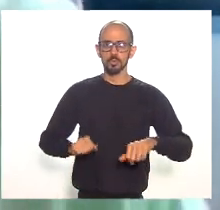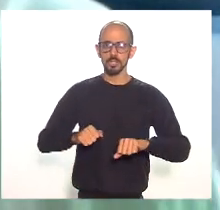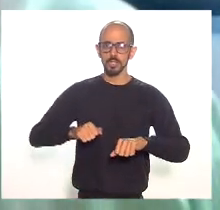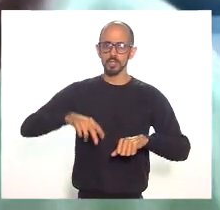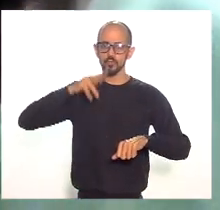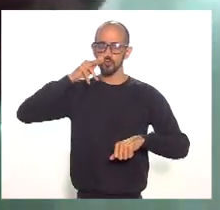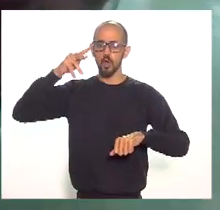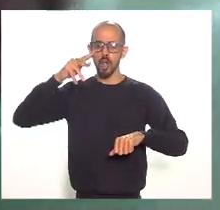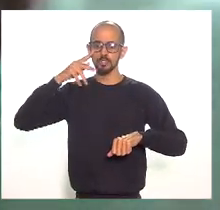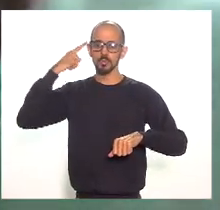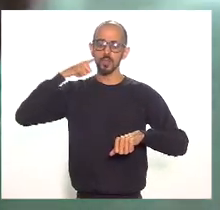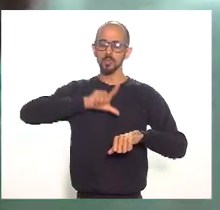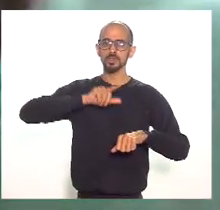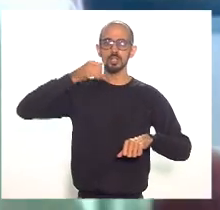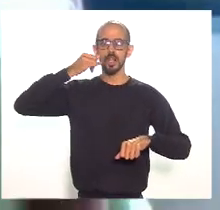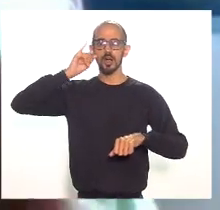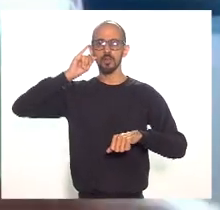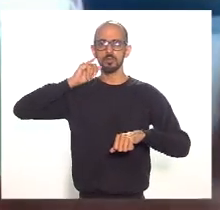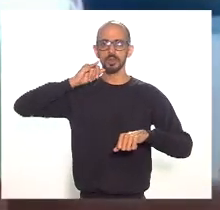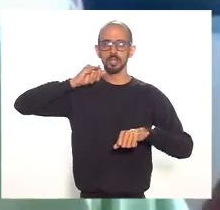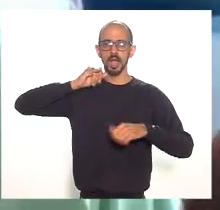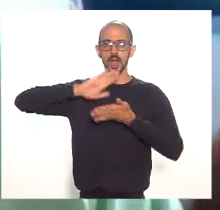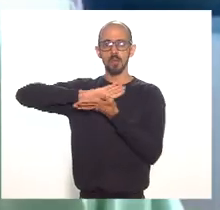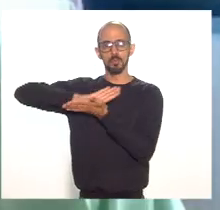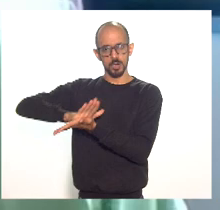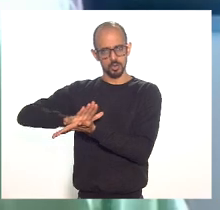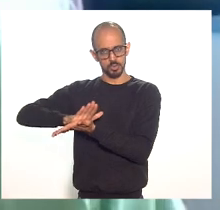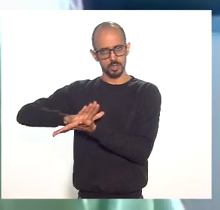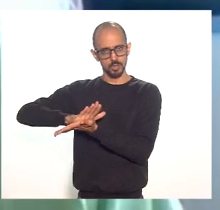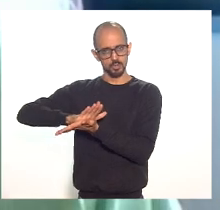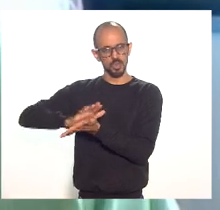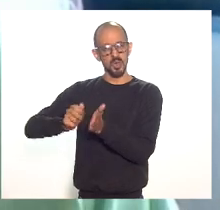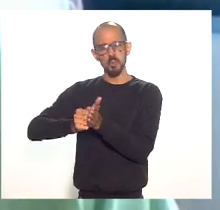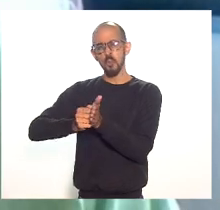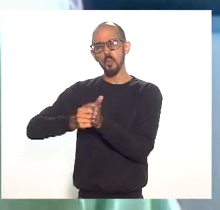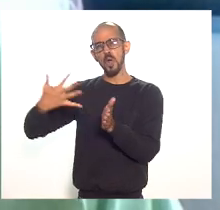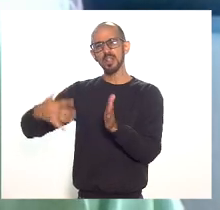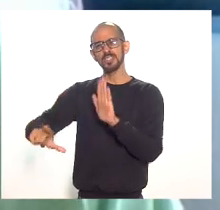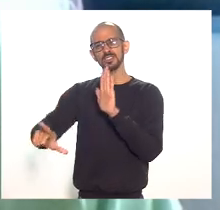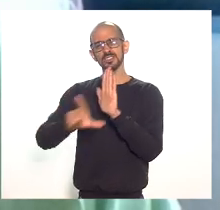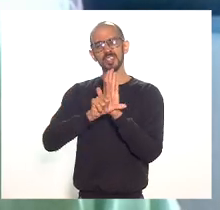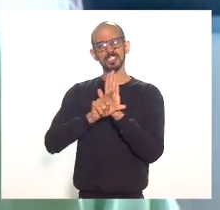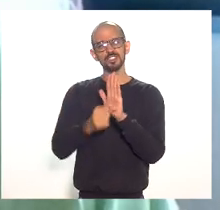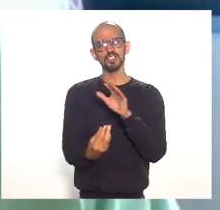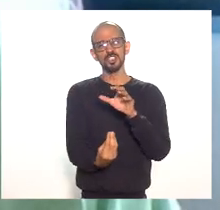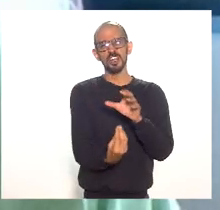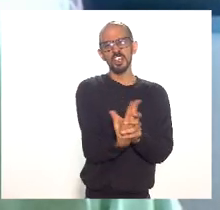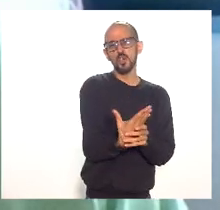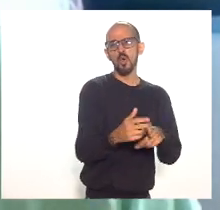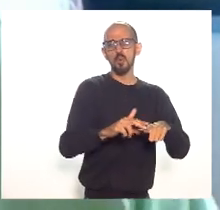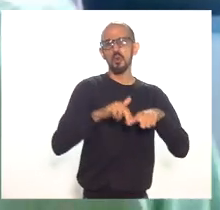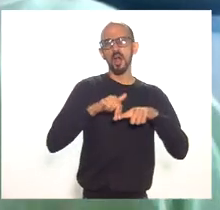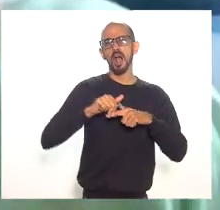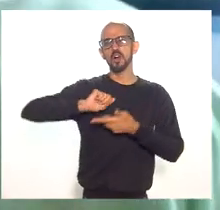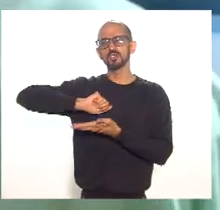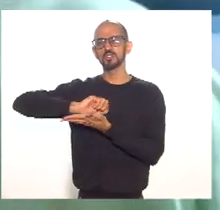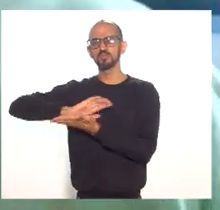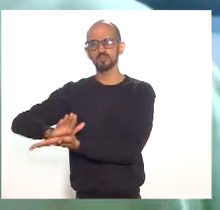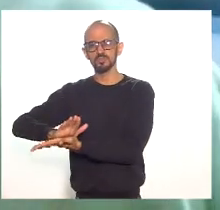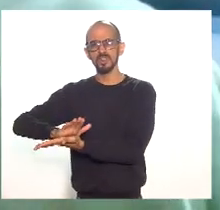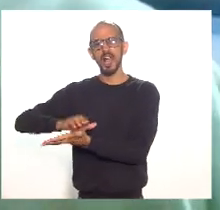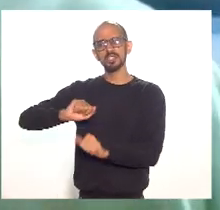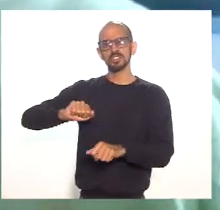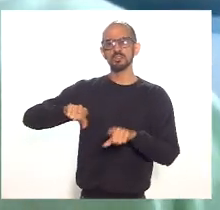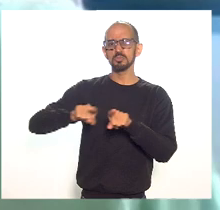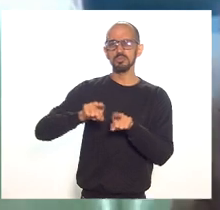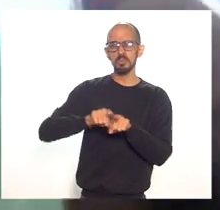combater, de fato, a discriminação. Quantas leis nós já fizemos contra o racismo? Quantas leis já fizemos